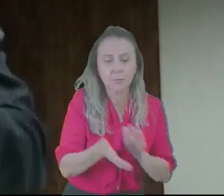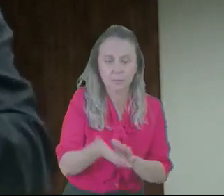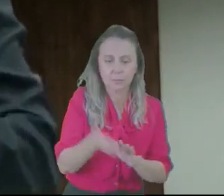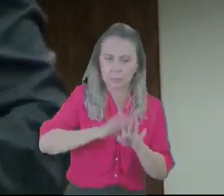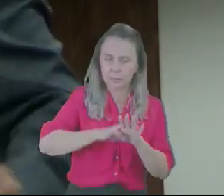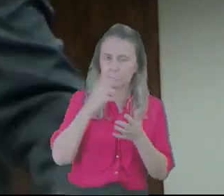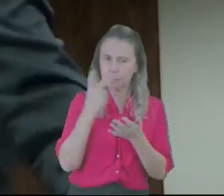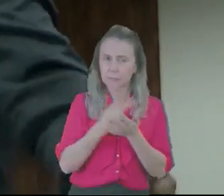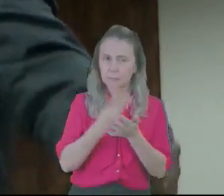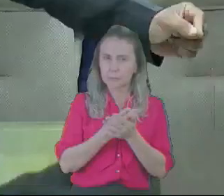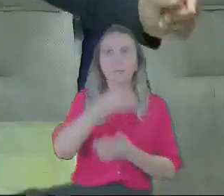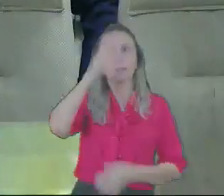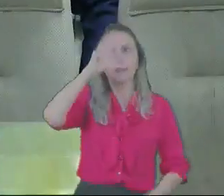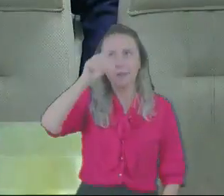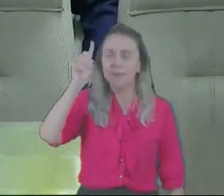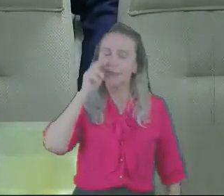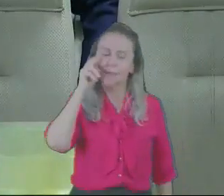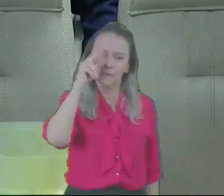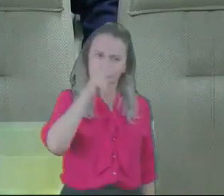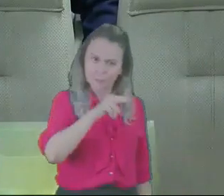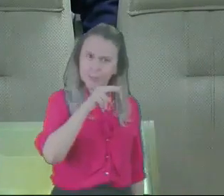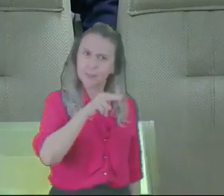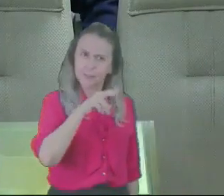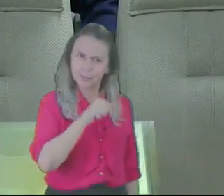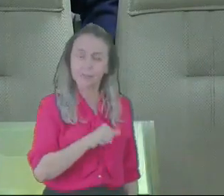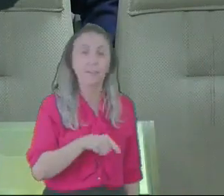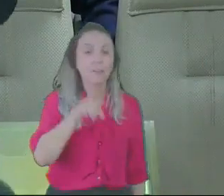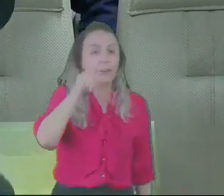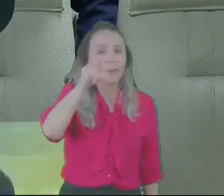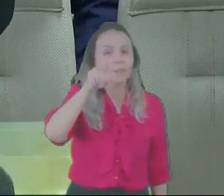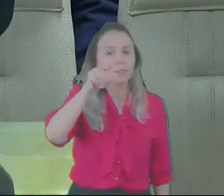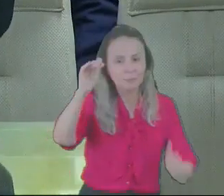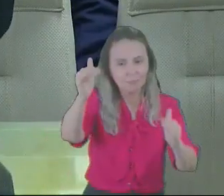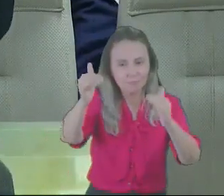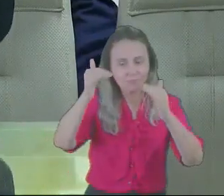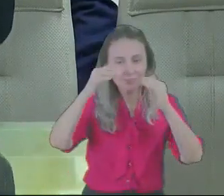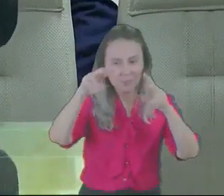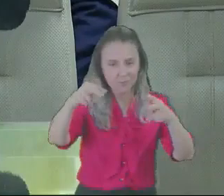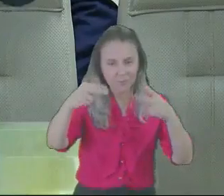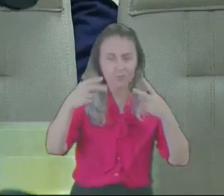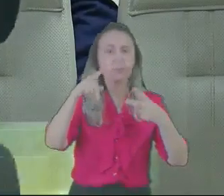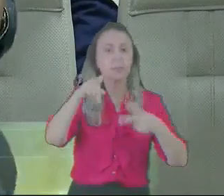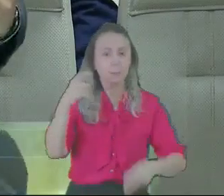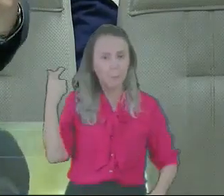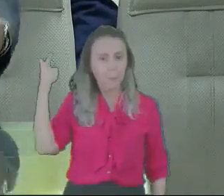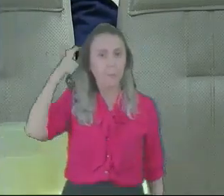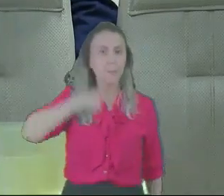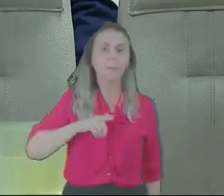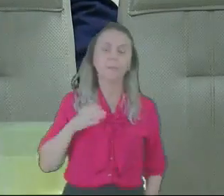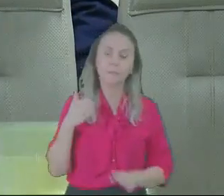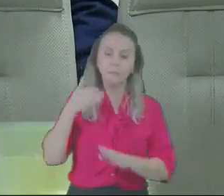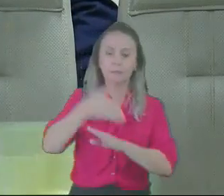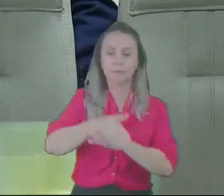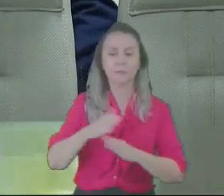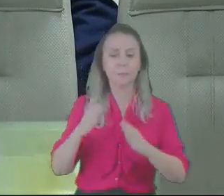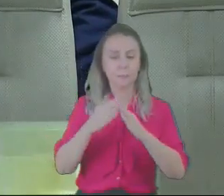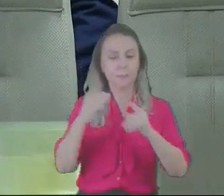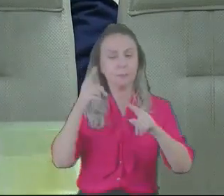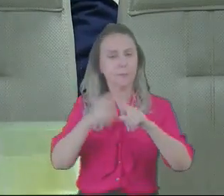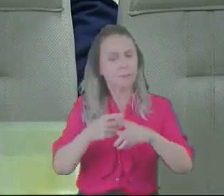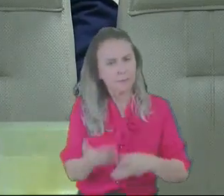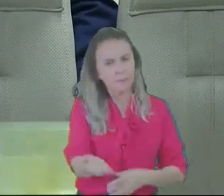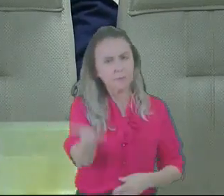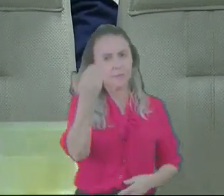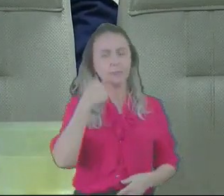não ficará impune bem bom animal você que me ouve nesta noite que você pode vir para casa de Deus venha te glorifique